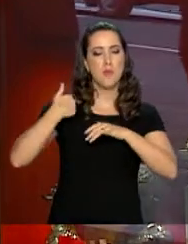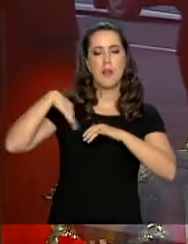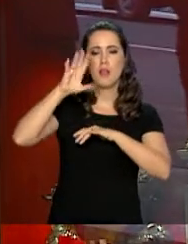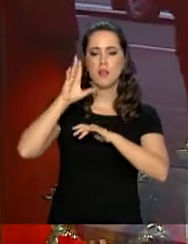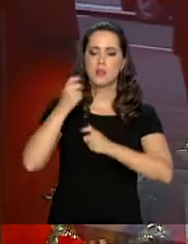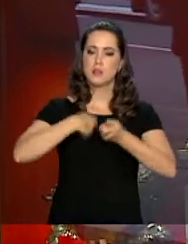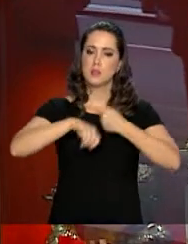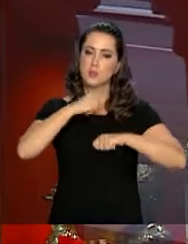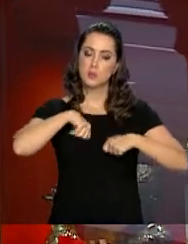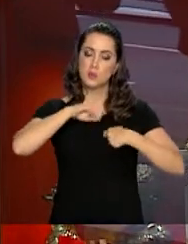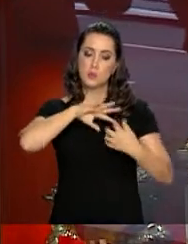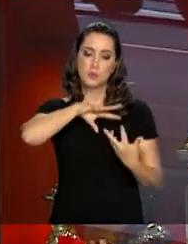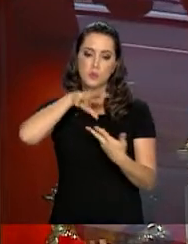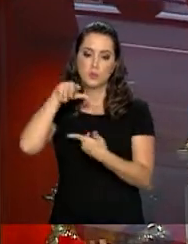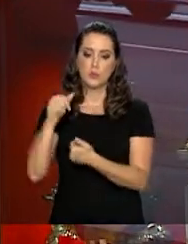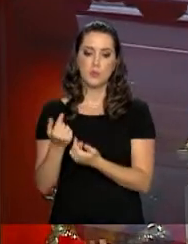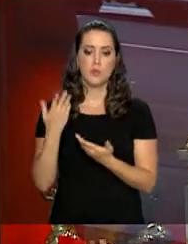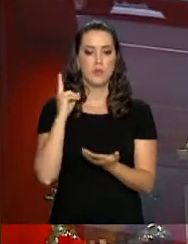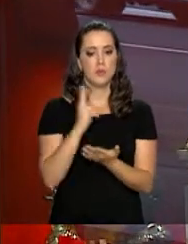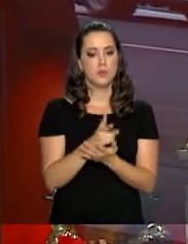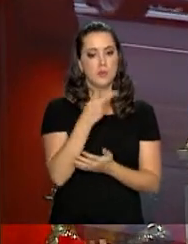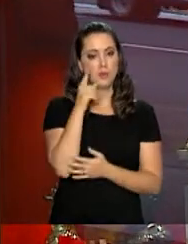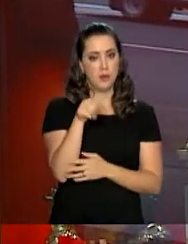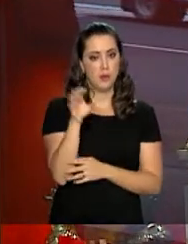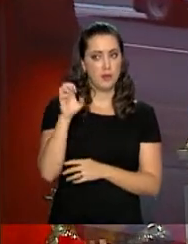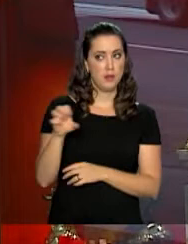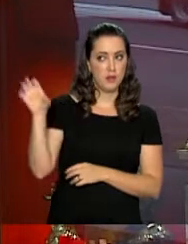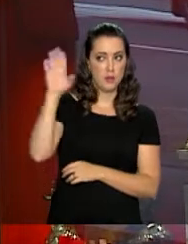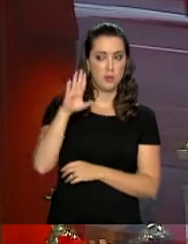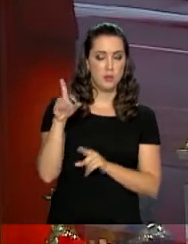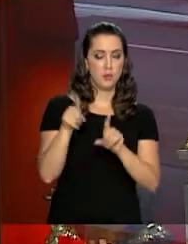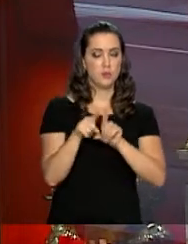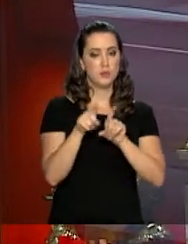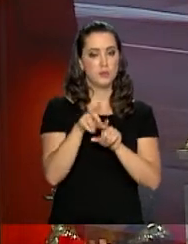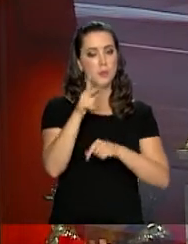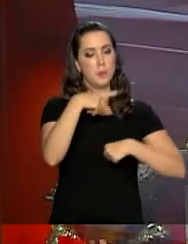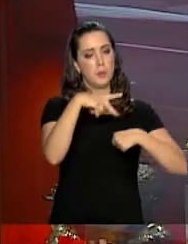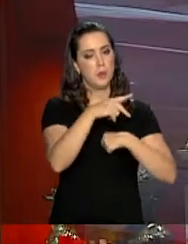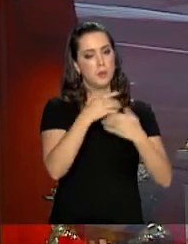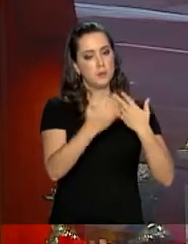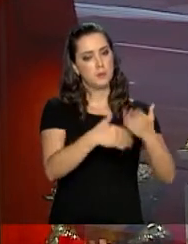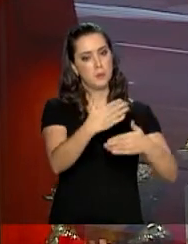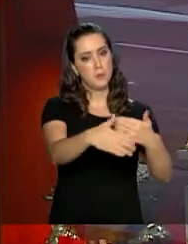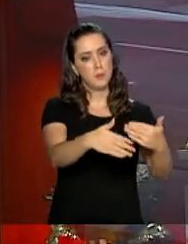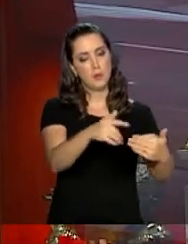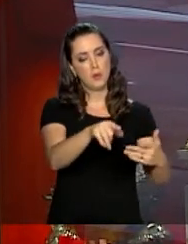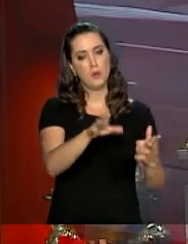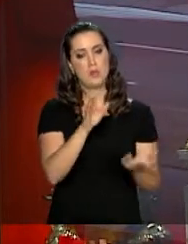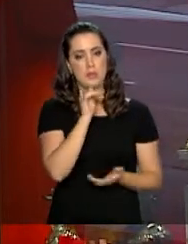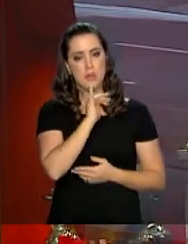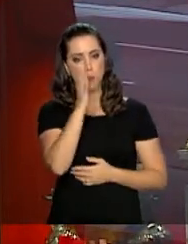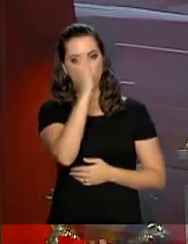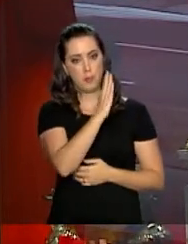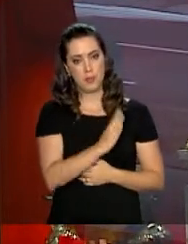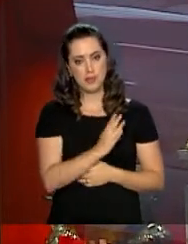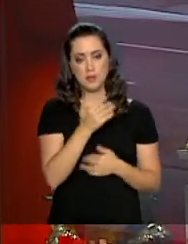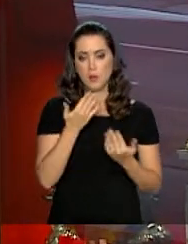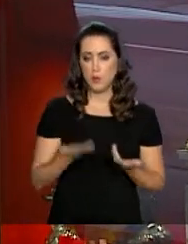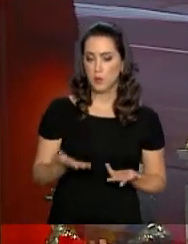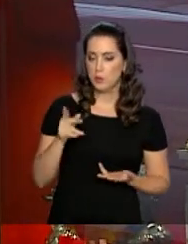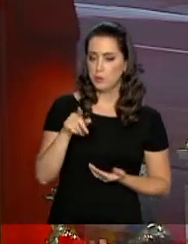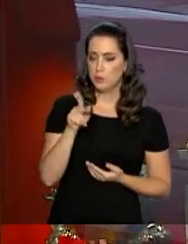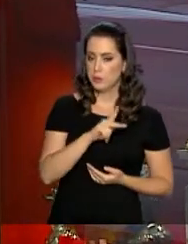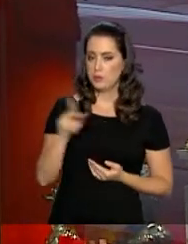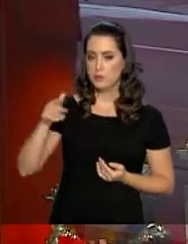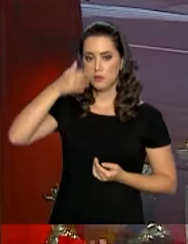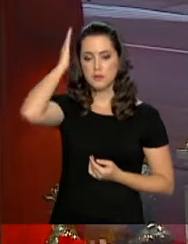maiores economias do mundo, incluindo a União Europeia e também países em desenvolvimento, como o Brasil. O presidente